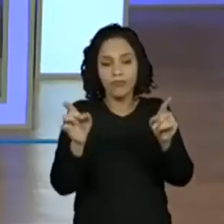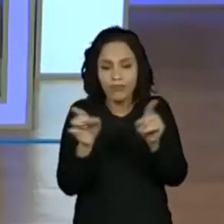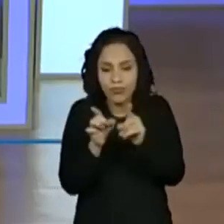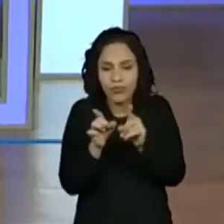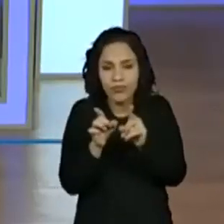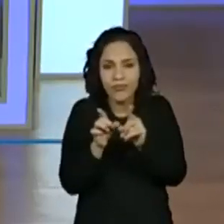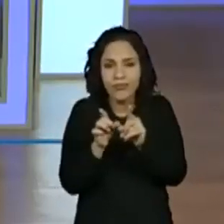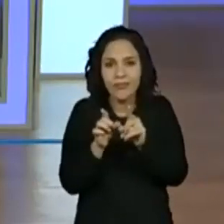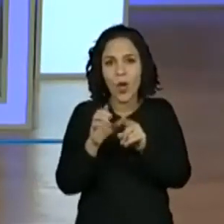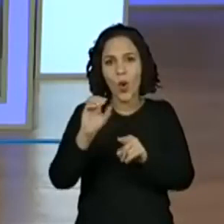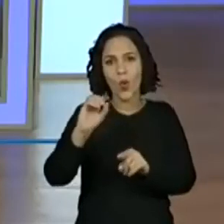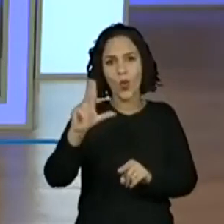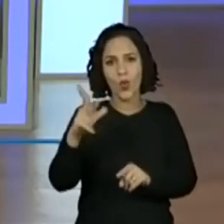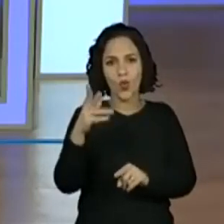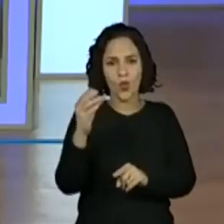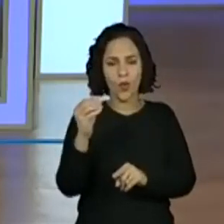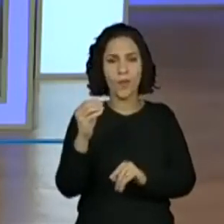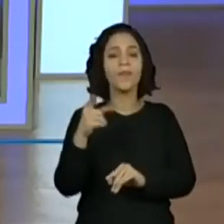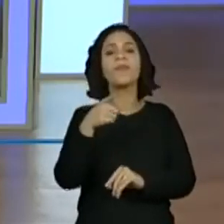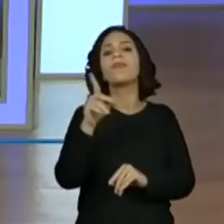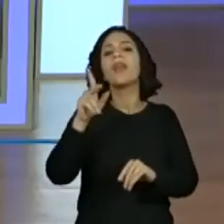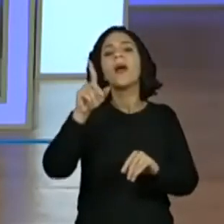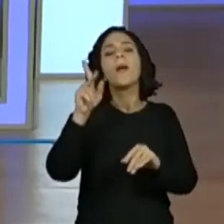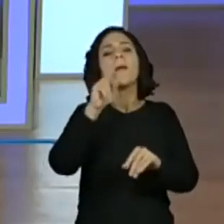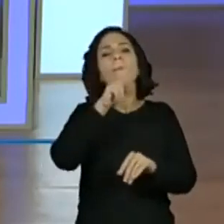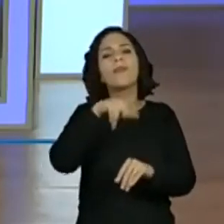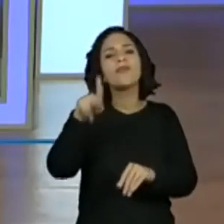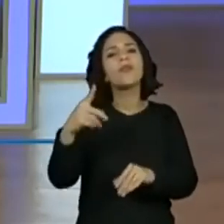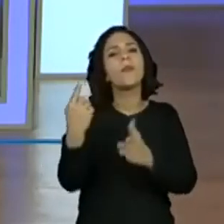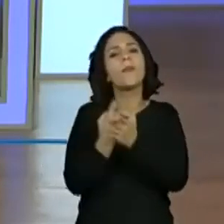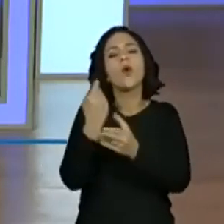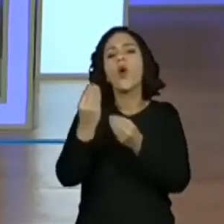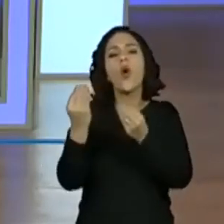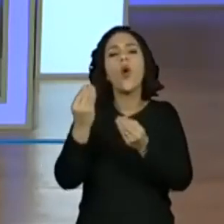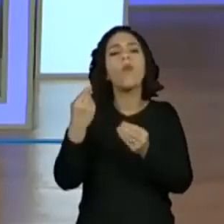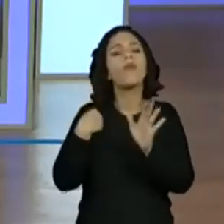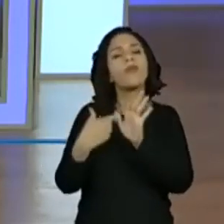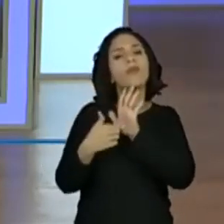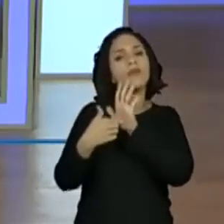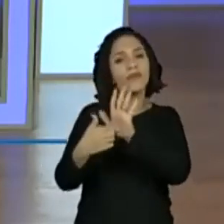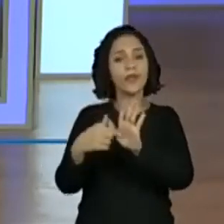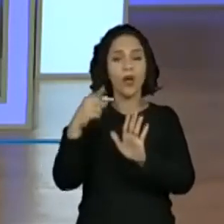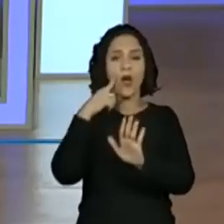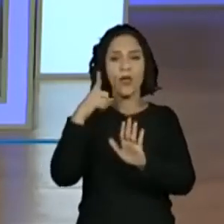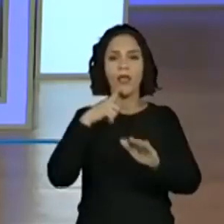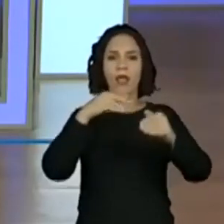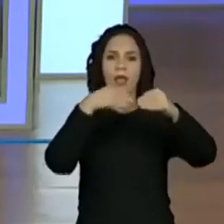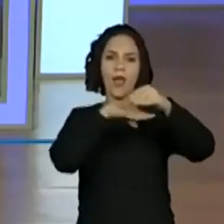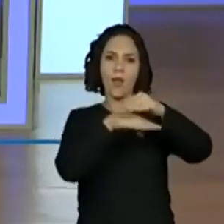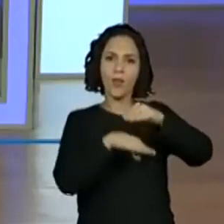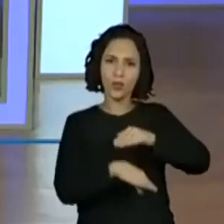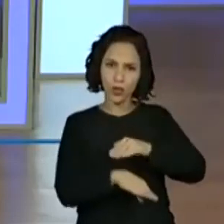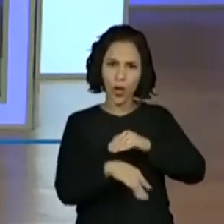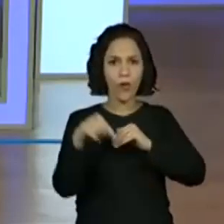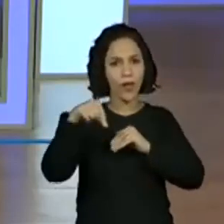Alguns professores perguntando como teremos acesso a essas notícias apresentadas por meio do repositório, né, professora? Do centro de mídias. Isso,